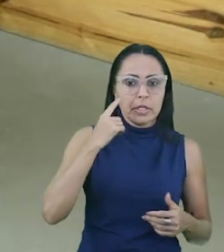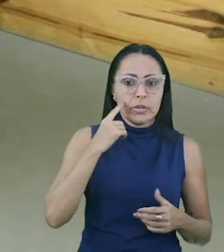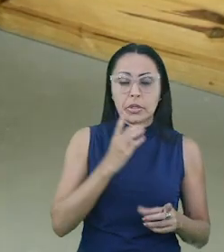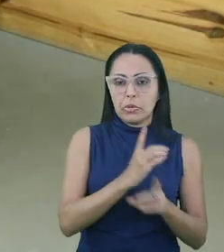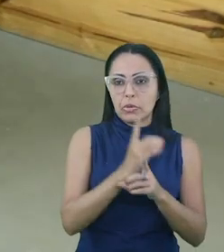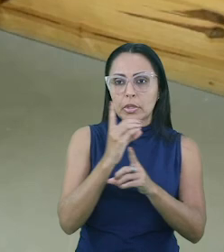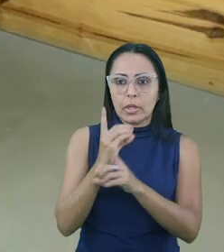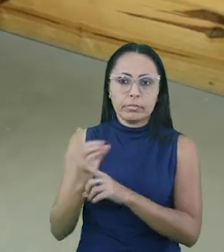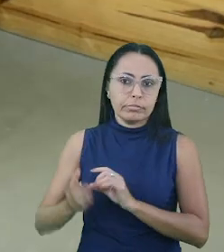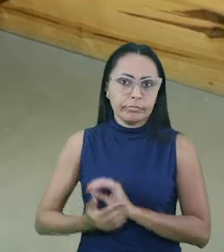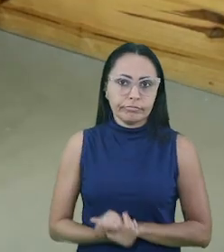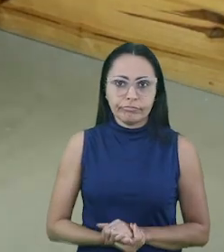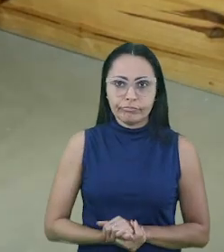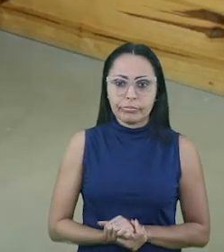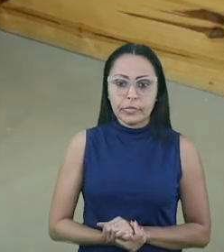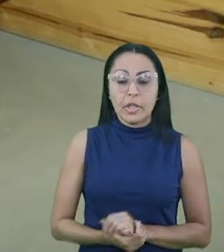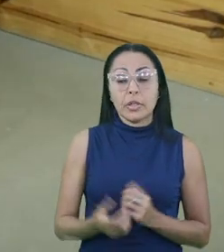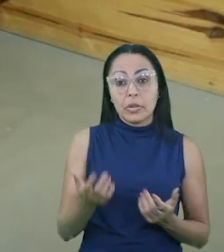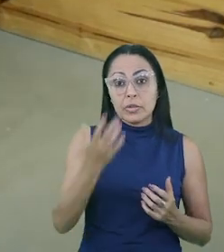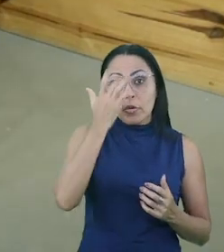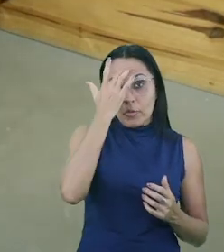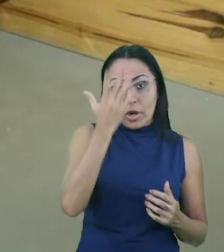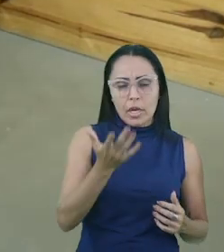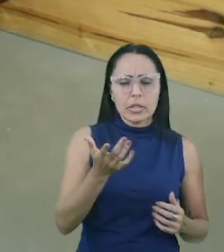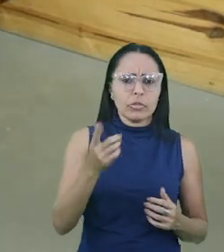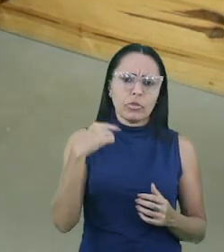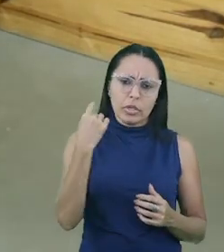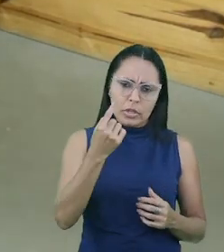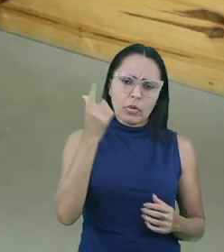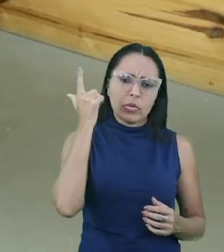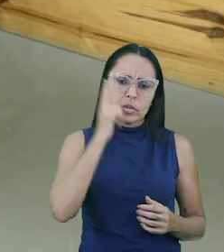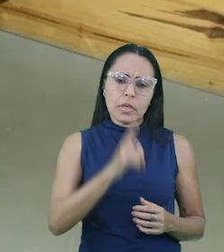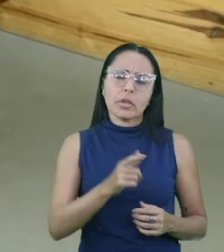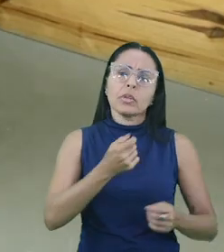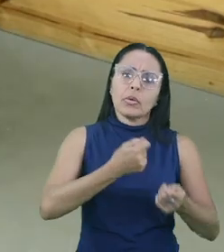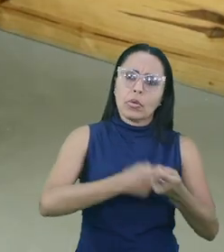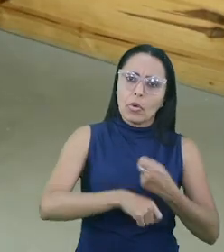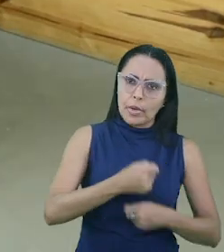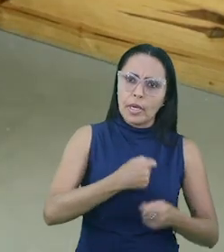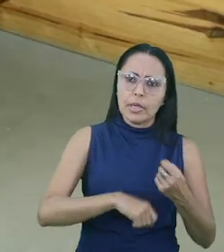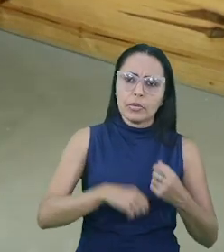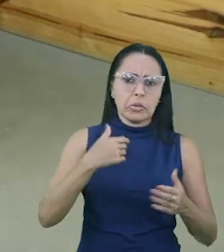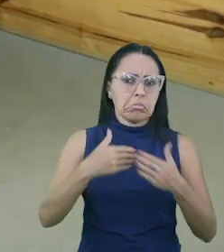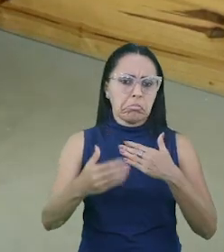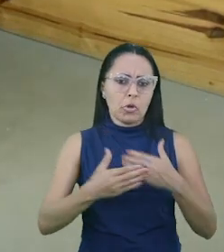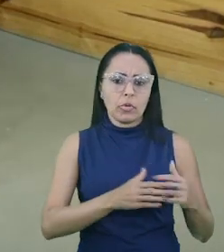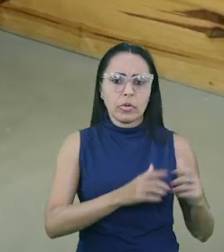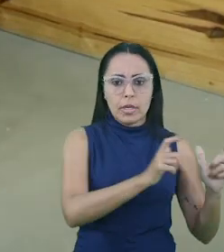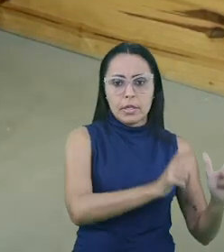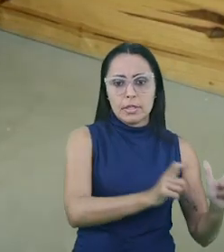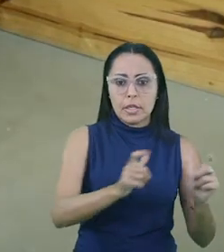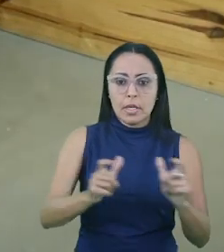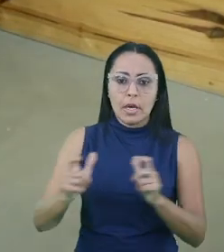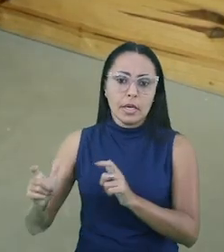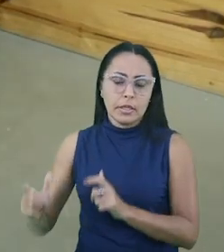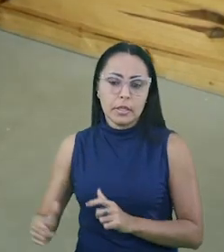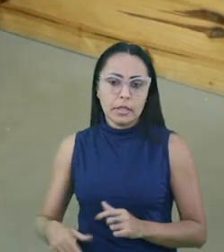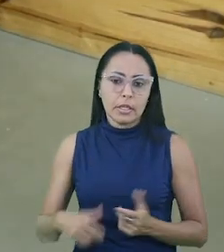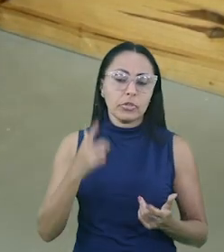Não. São bastante fáceis, a gente consegue encontrar no comércio de basicamente qualquer cidade. De Recife, no caso, a gente